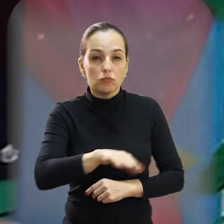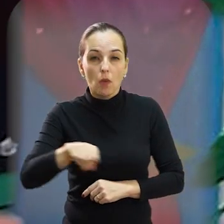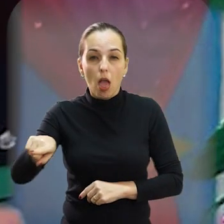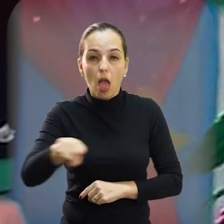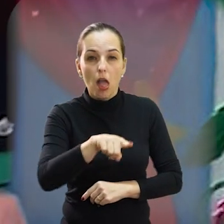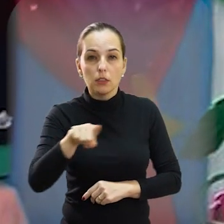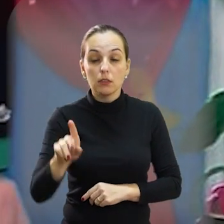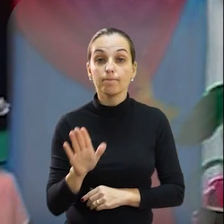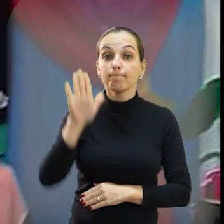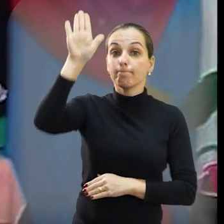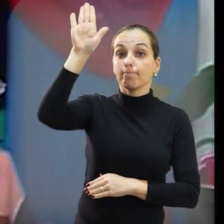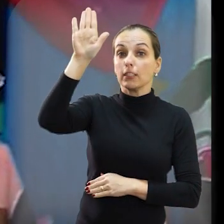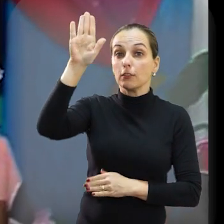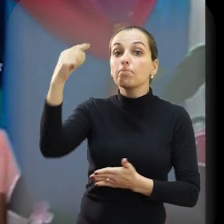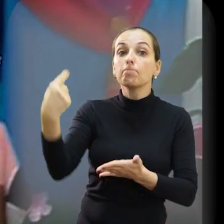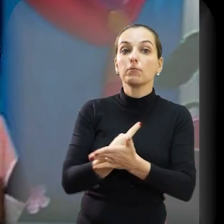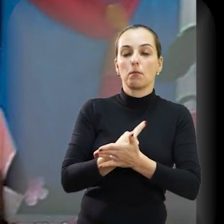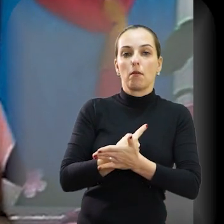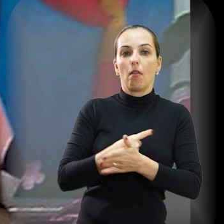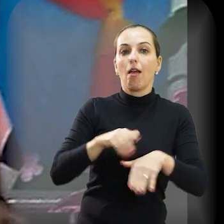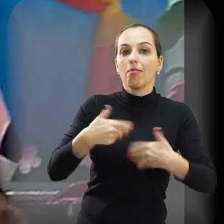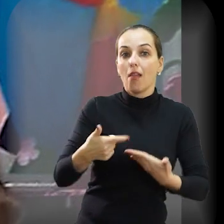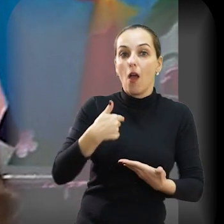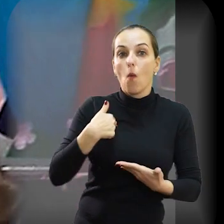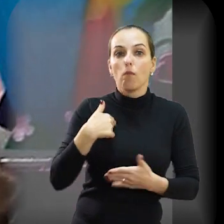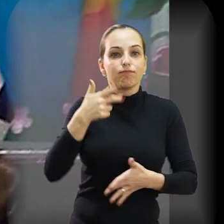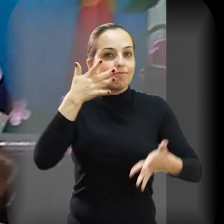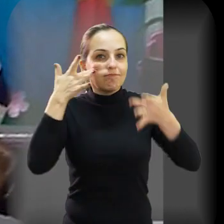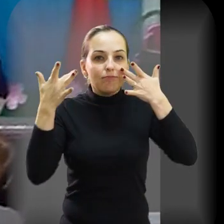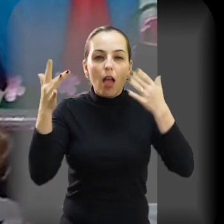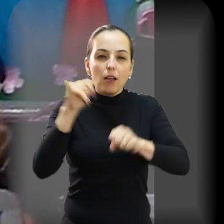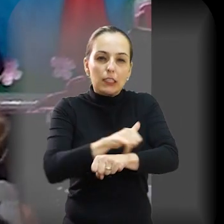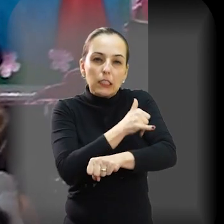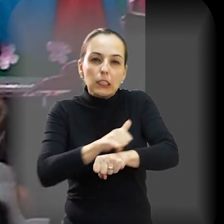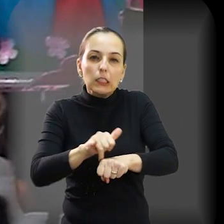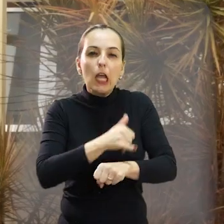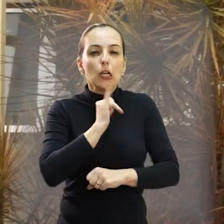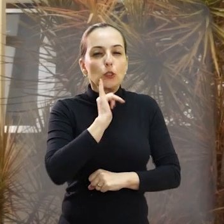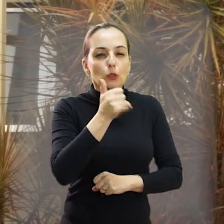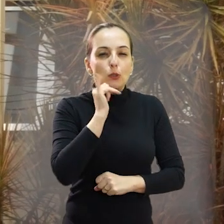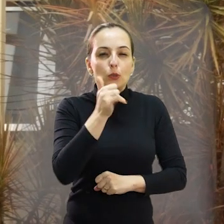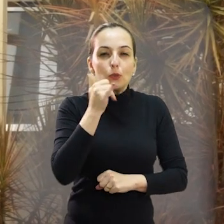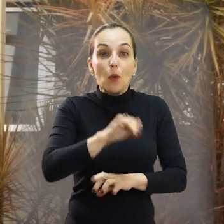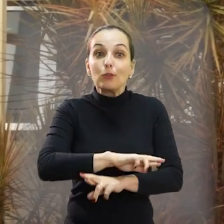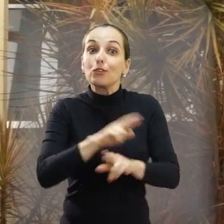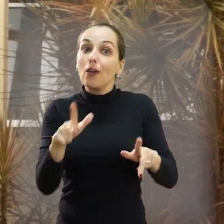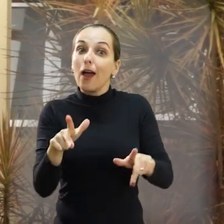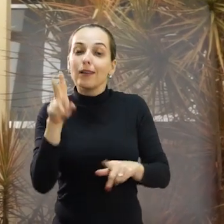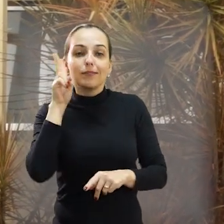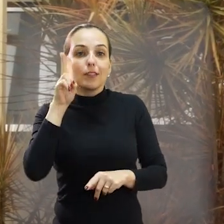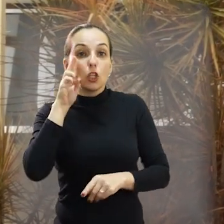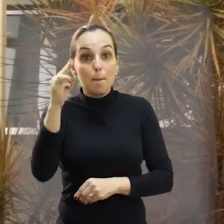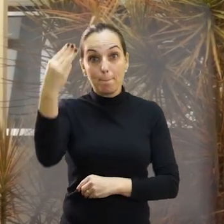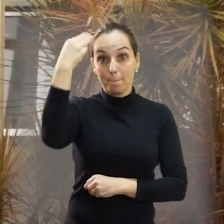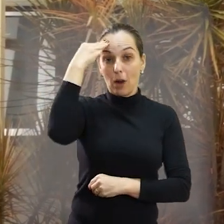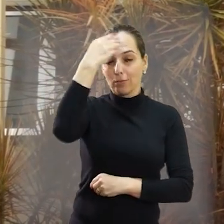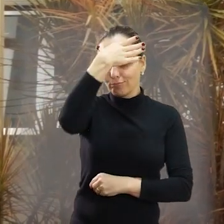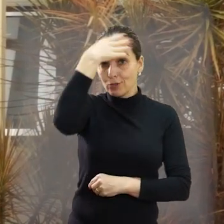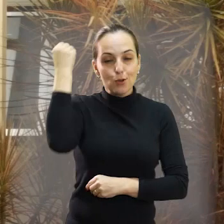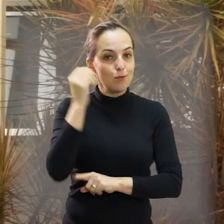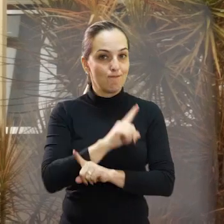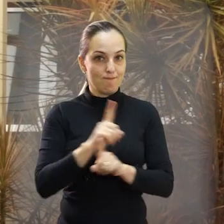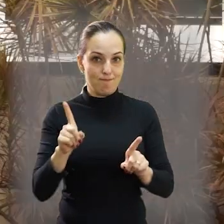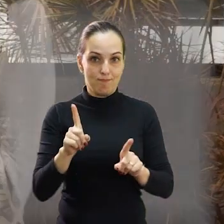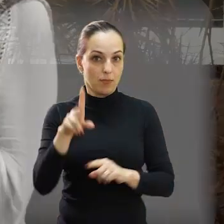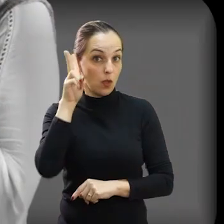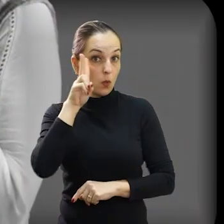mesmo, elas interrompem, né? Você está contando e aí você precisa ter aquele jogo de cintura para poder improvisar e não esquecer